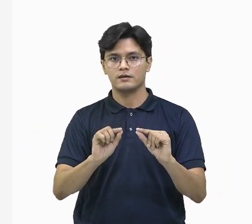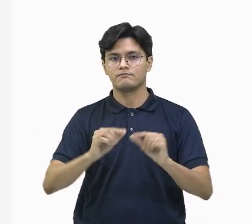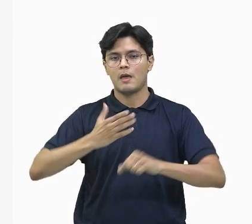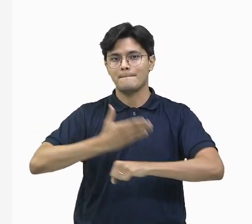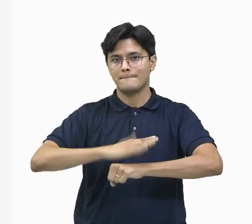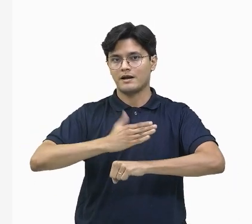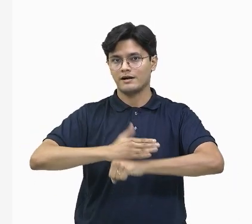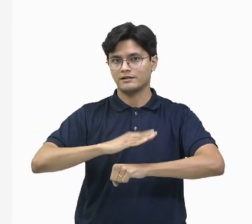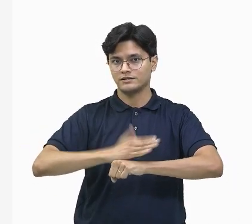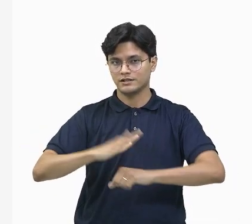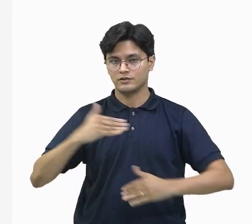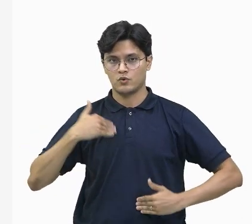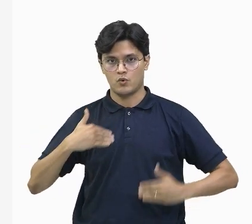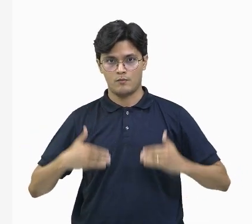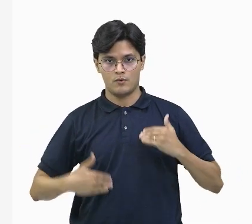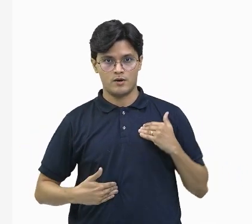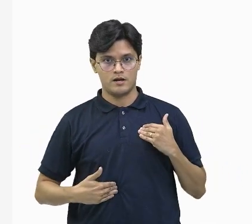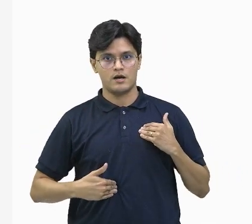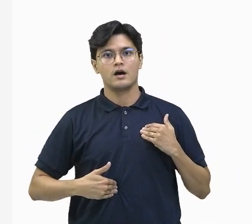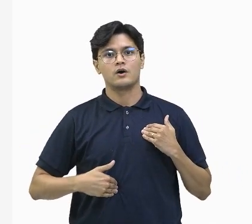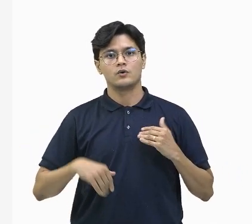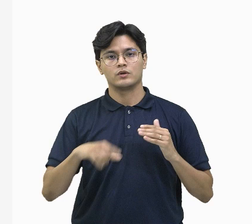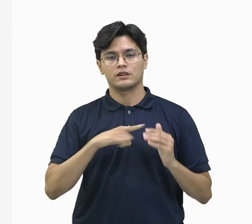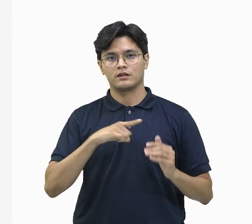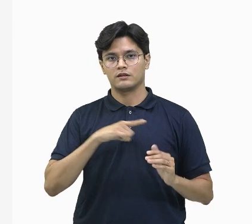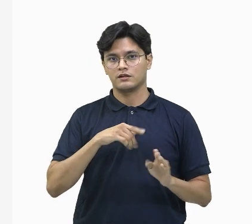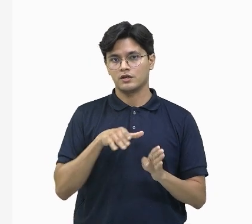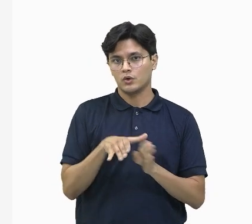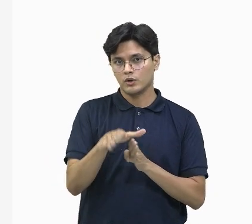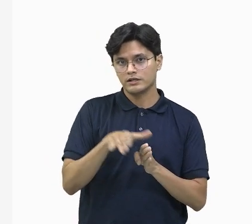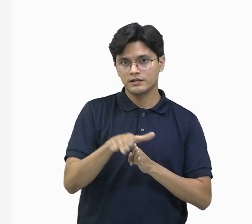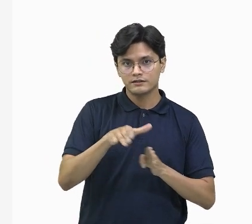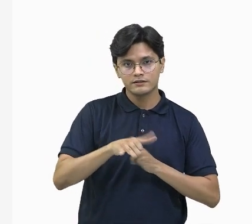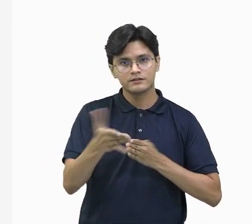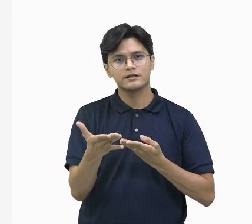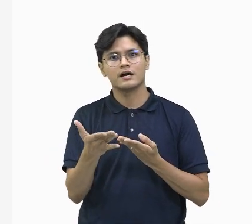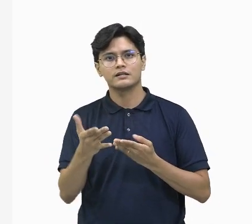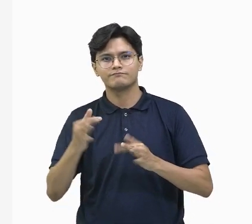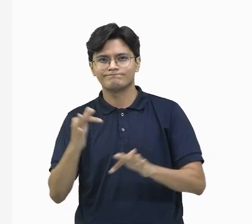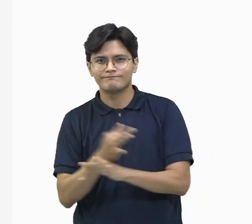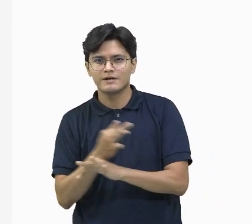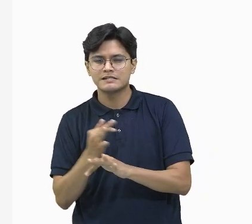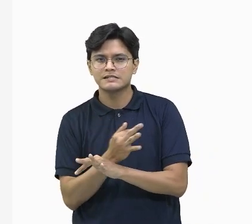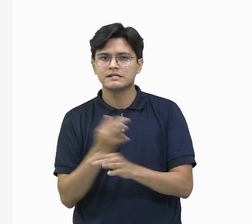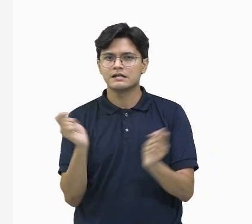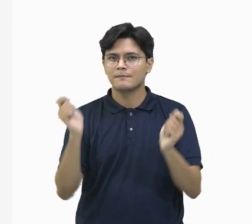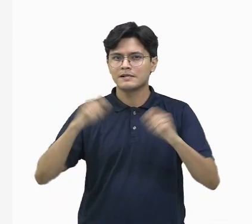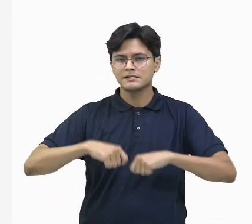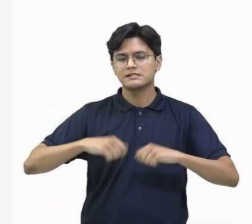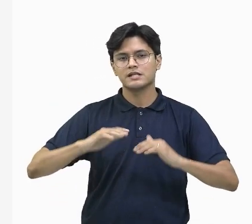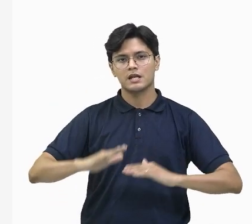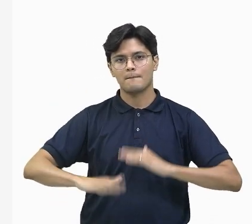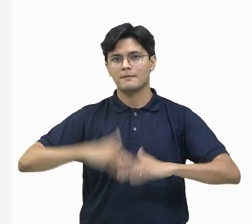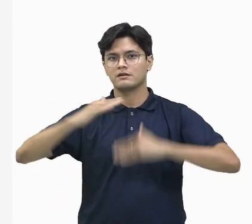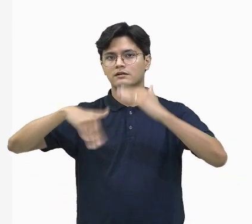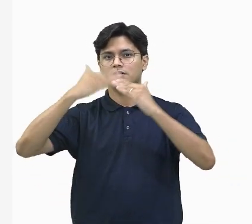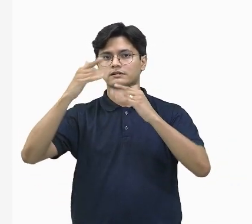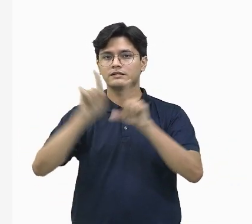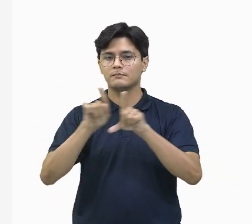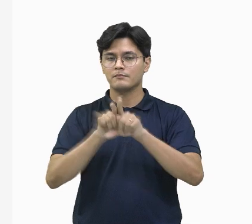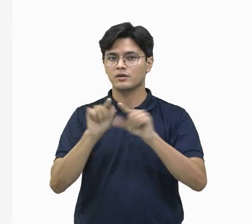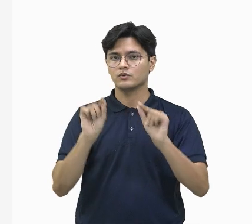corporal orientada à melhoria do rendimento, à aquisição e à manutenção da condição